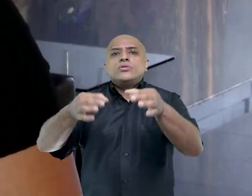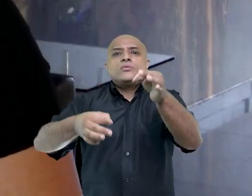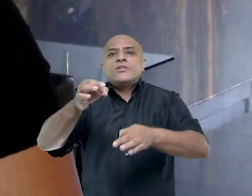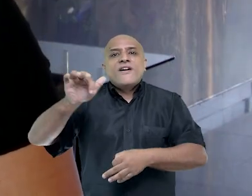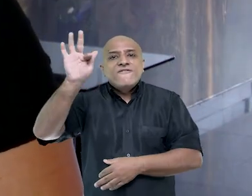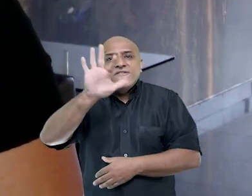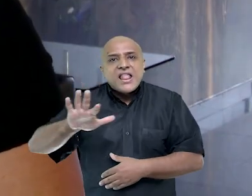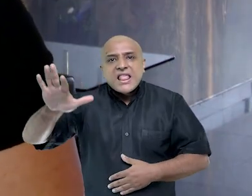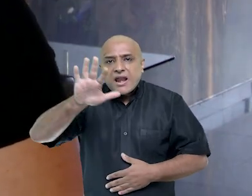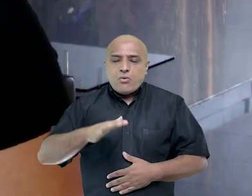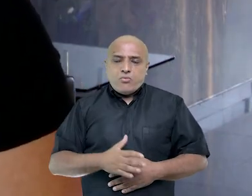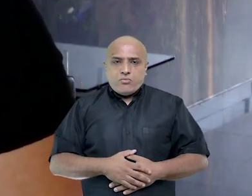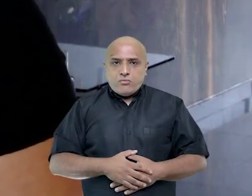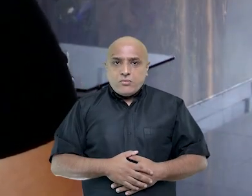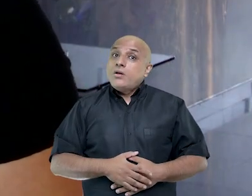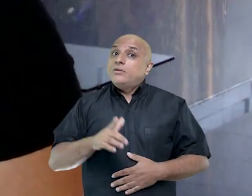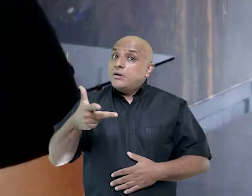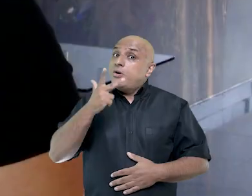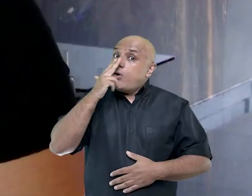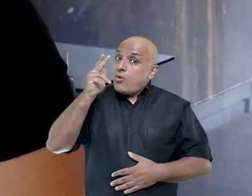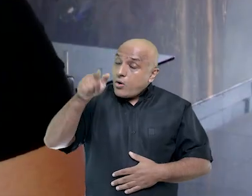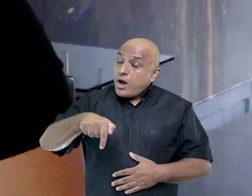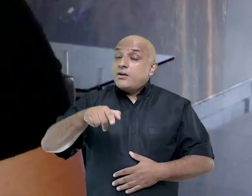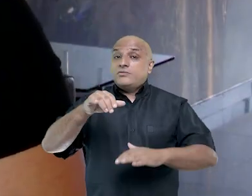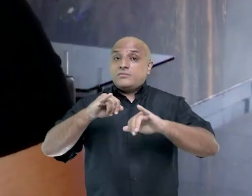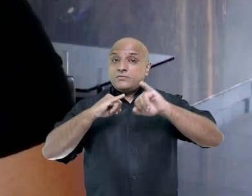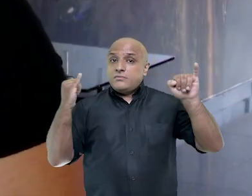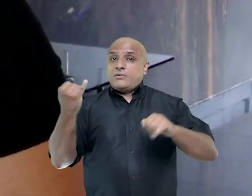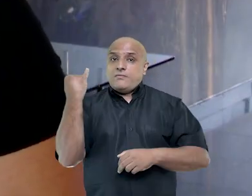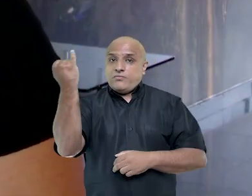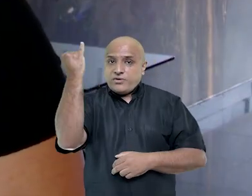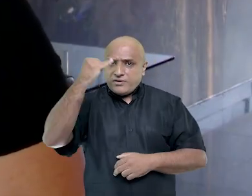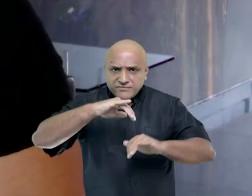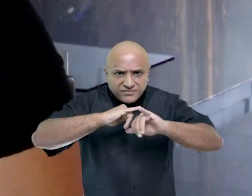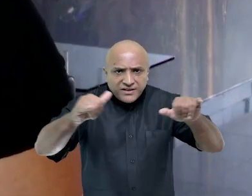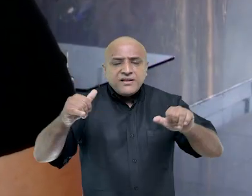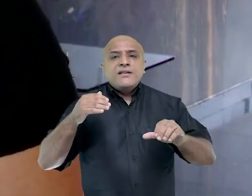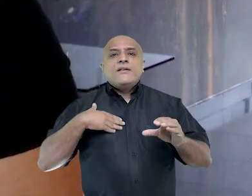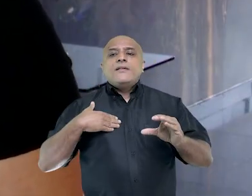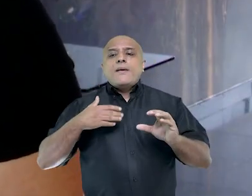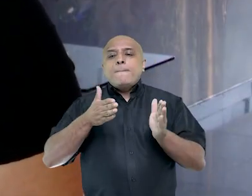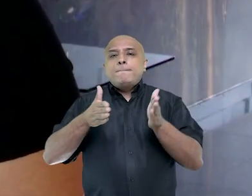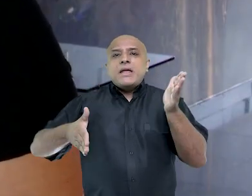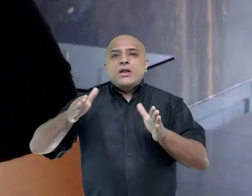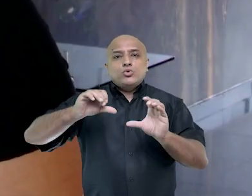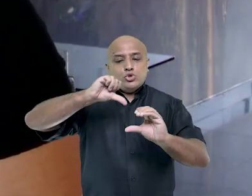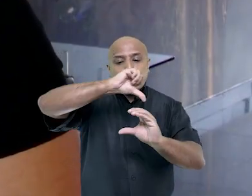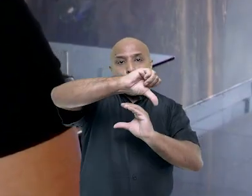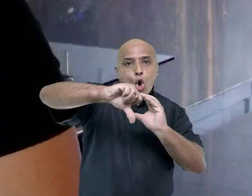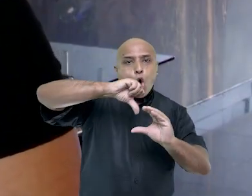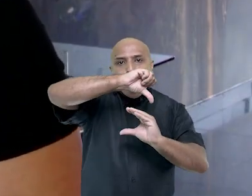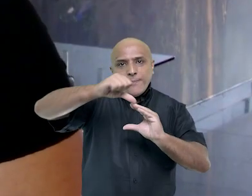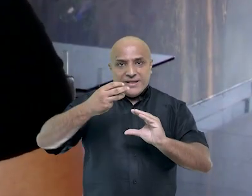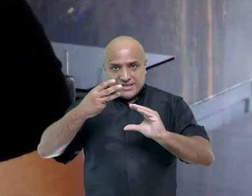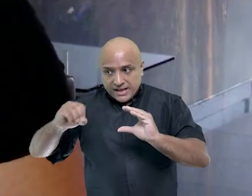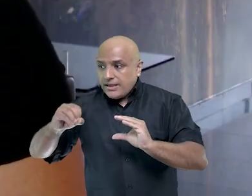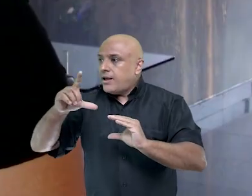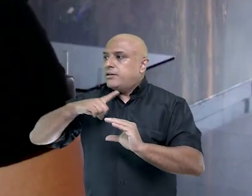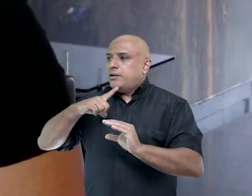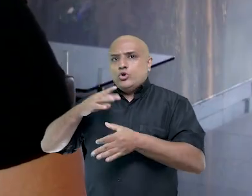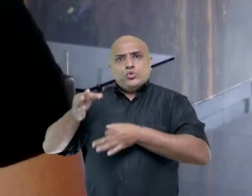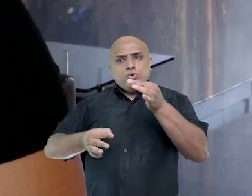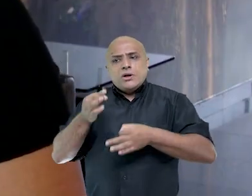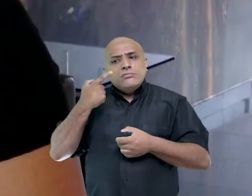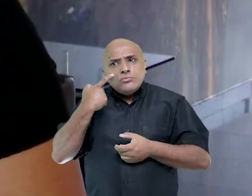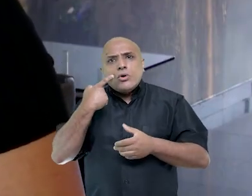regionais federais. Então, acho que o recado que a gente dá nesse período de COP é que o judiciário brasileiro está atento